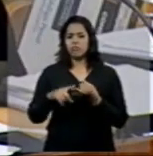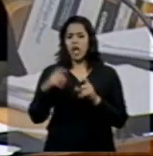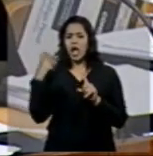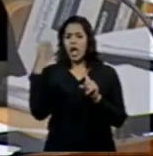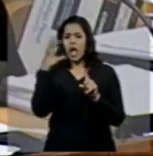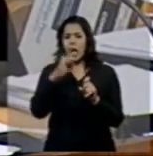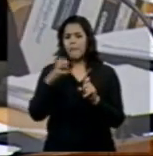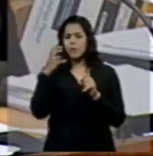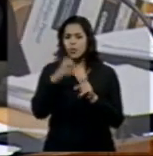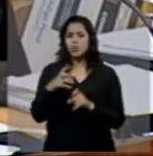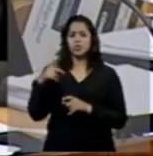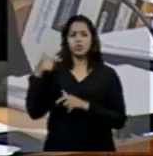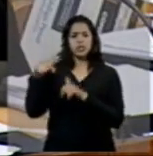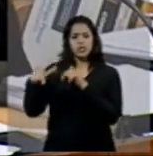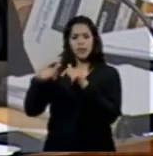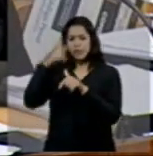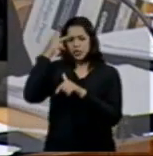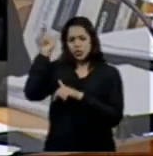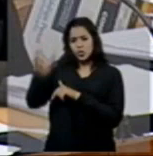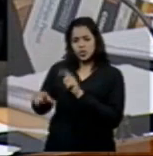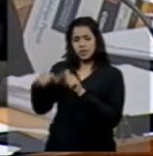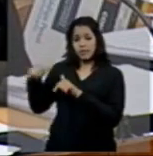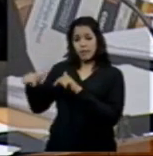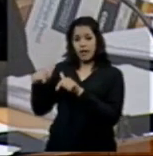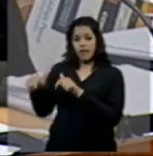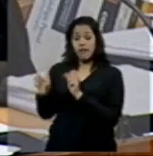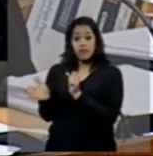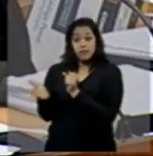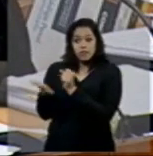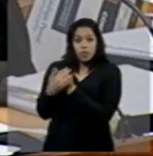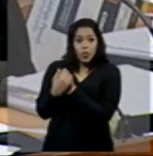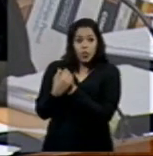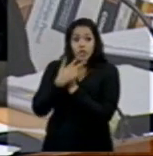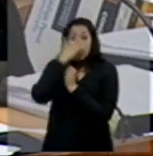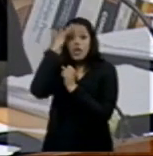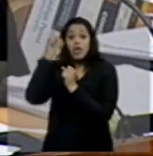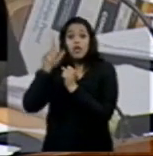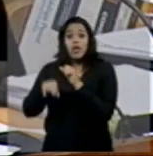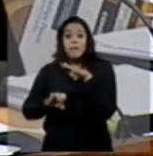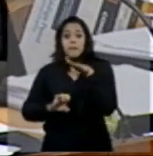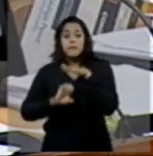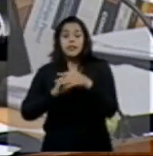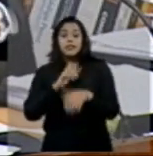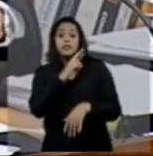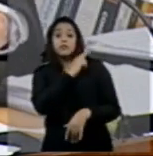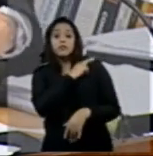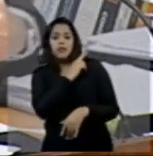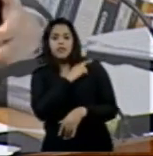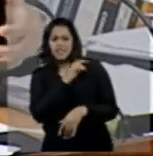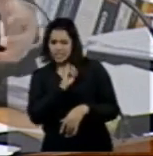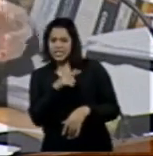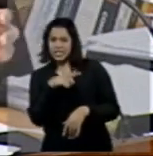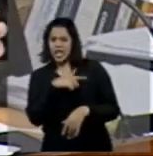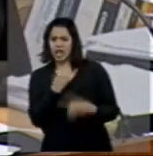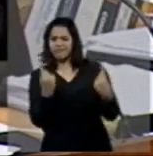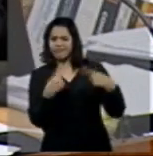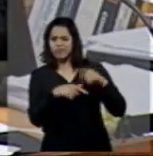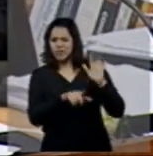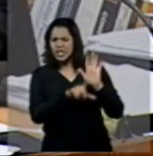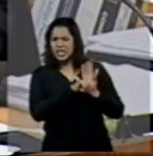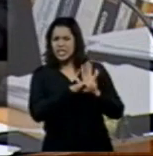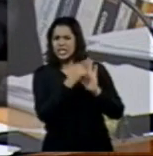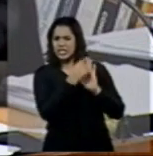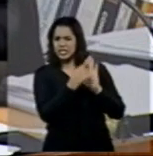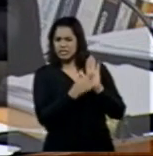ao trabalhador, que esconda quem é o responsável, ou seja, se houver uma